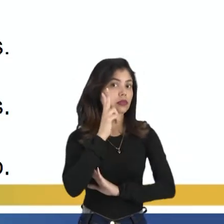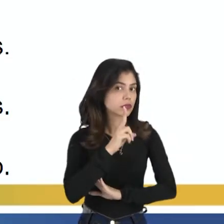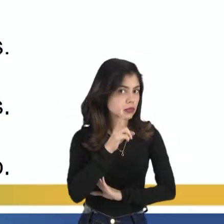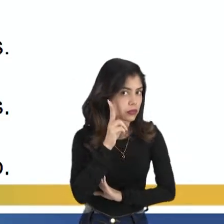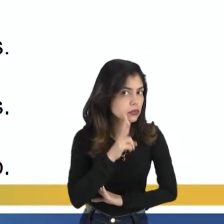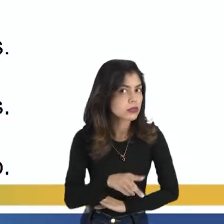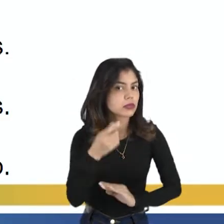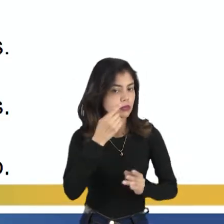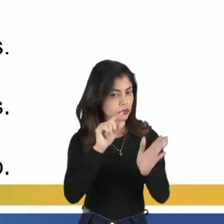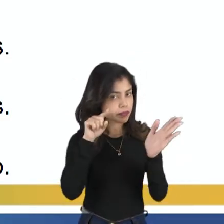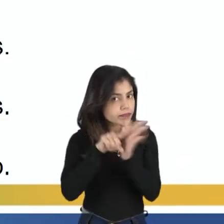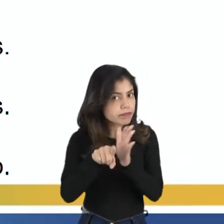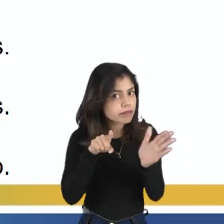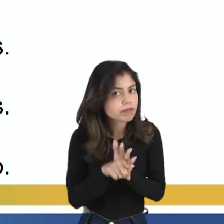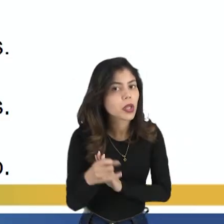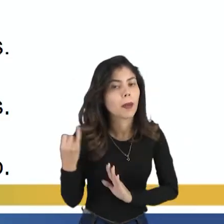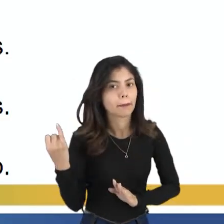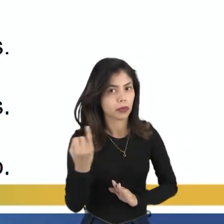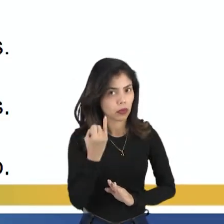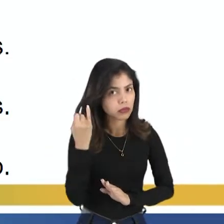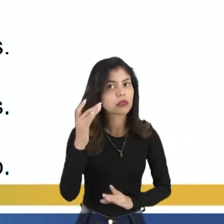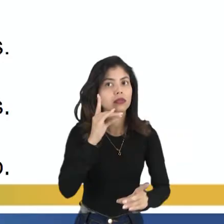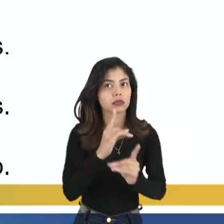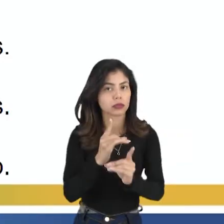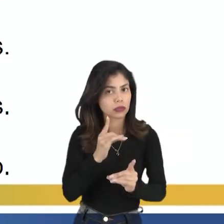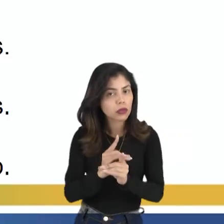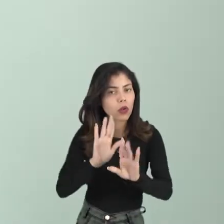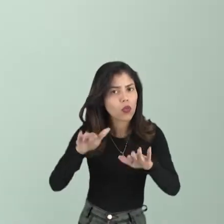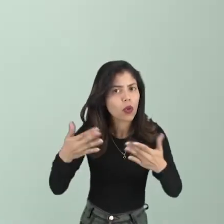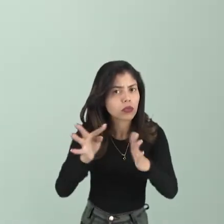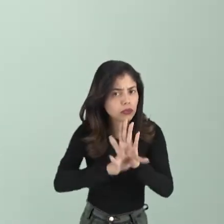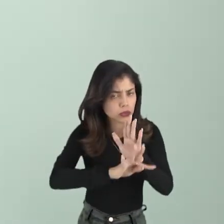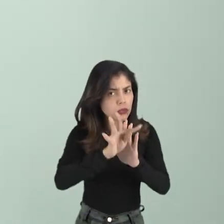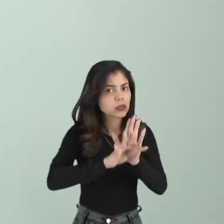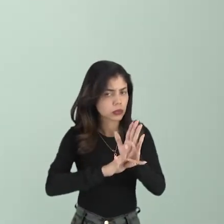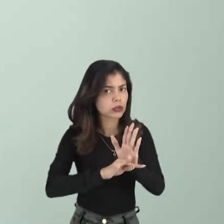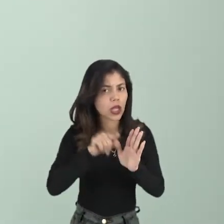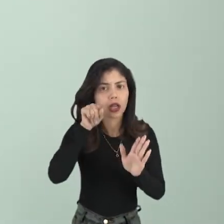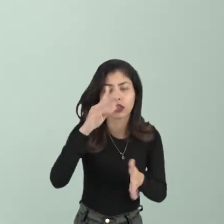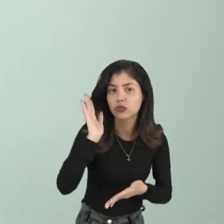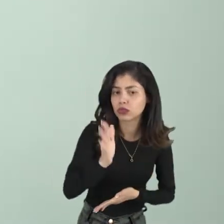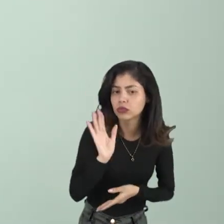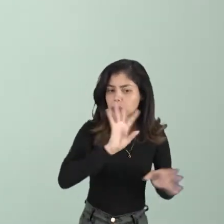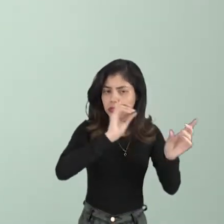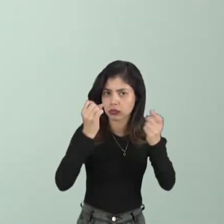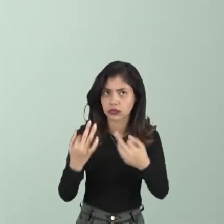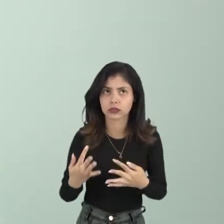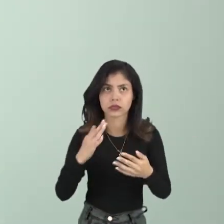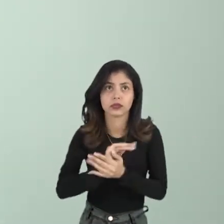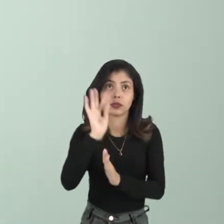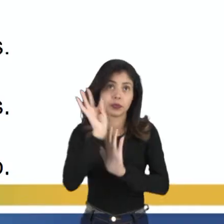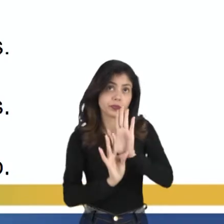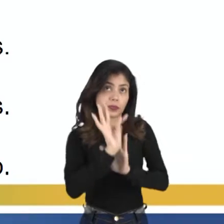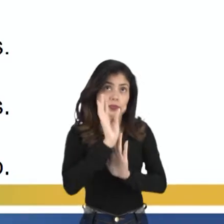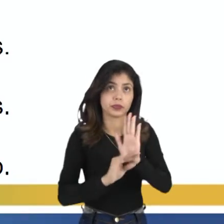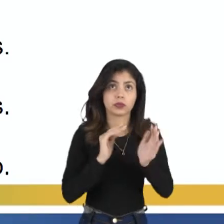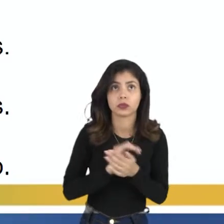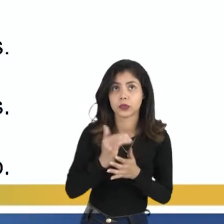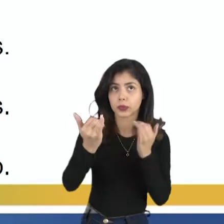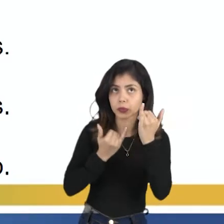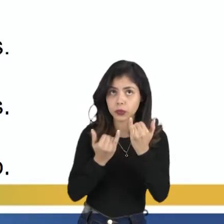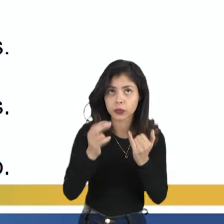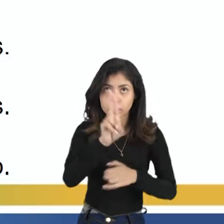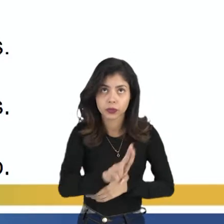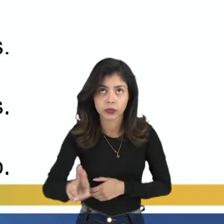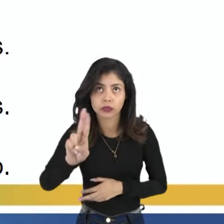Lembre que no enunciado é muito importante identificarmos o tipo textual. E aqui já vem logo dizendo: o texto